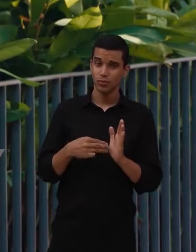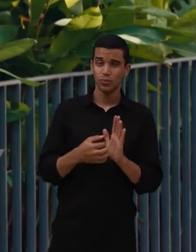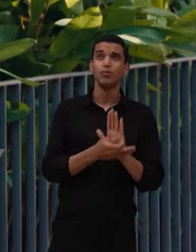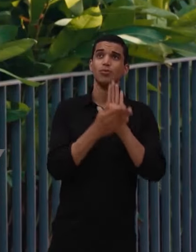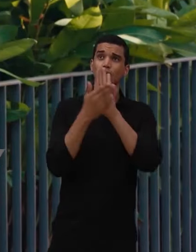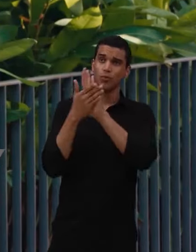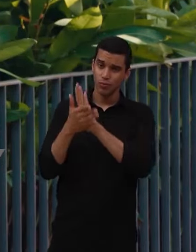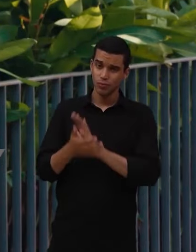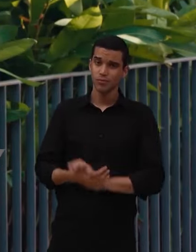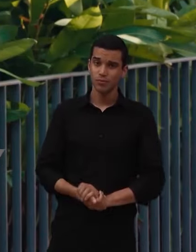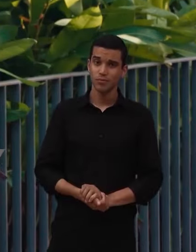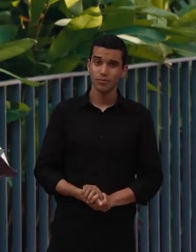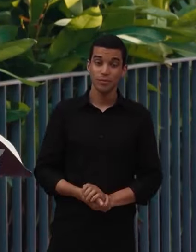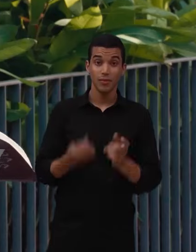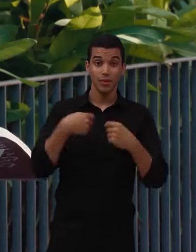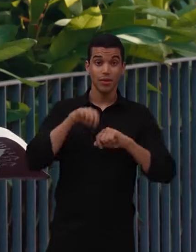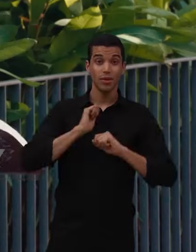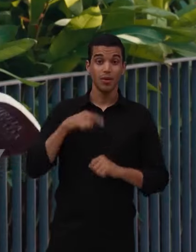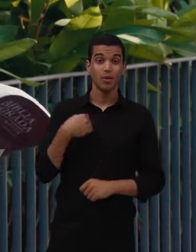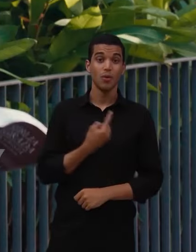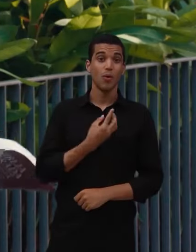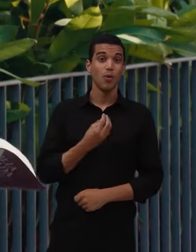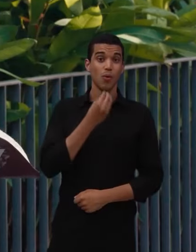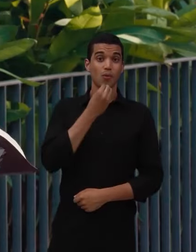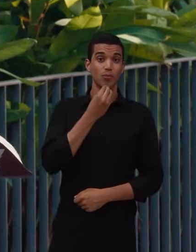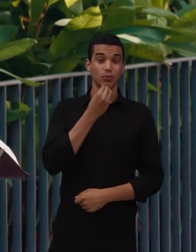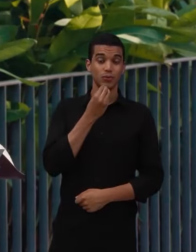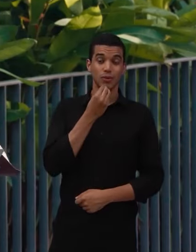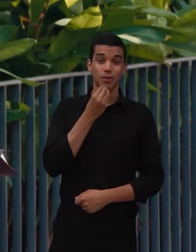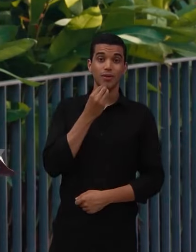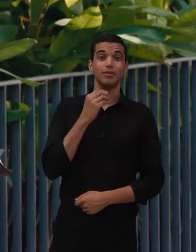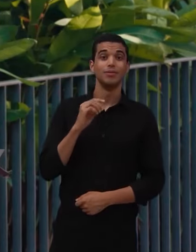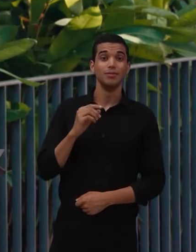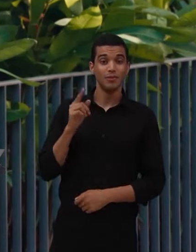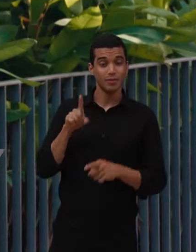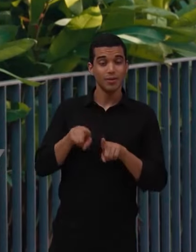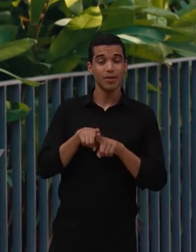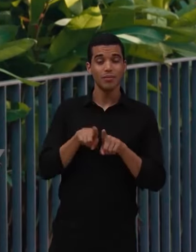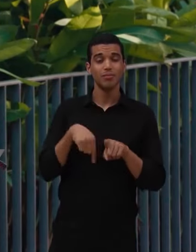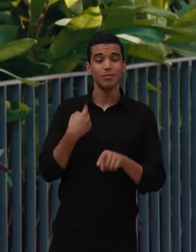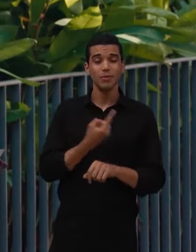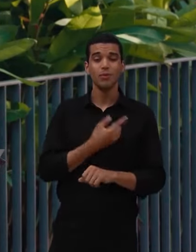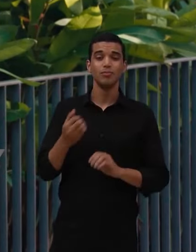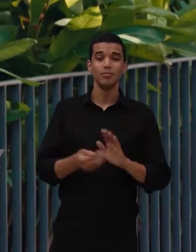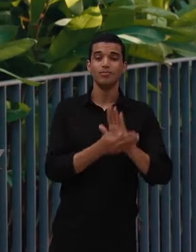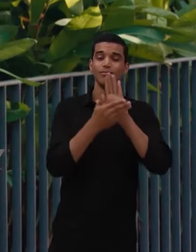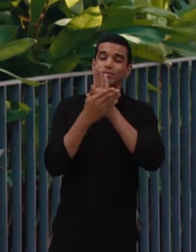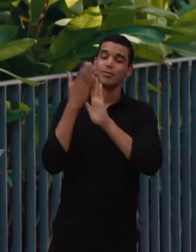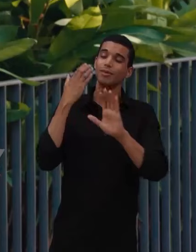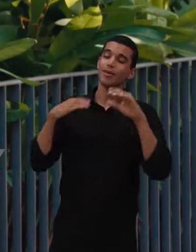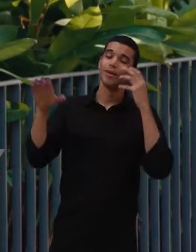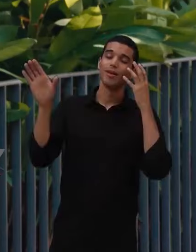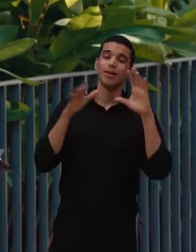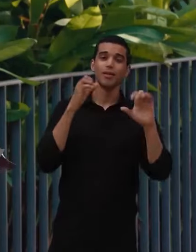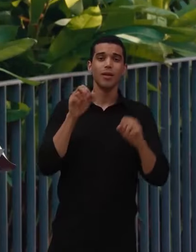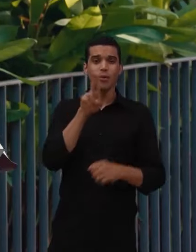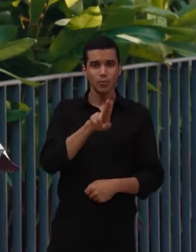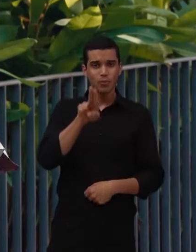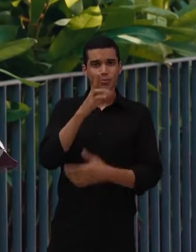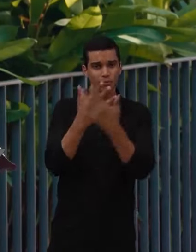isso ainda nos dá a oportunidade de também cantar a Ele, usar